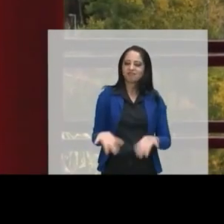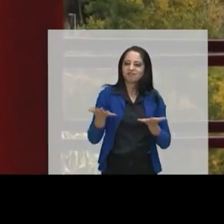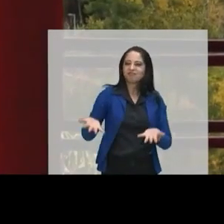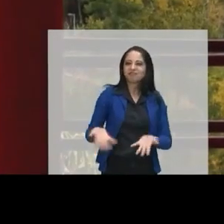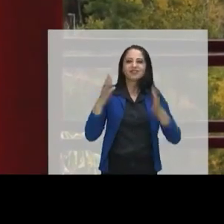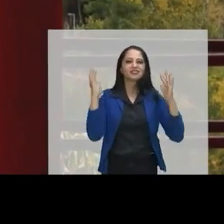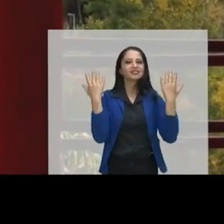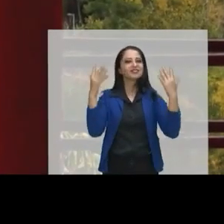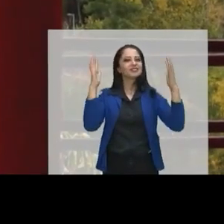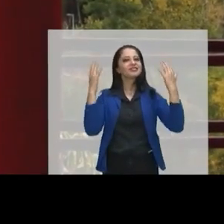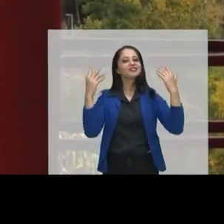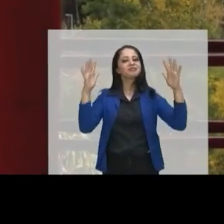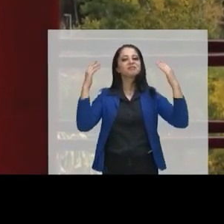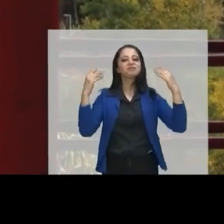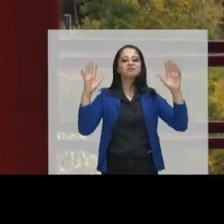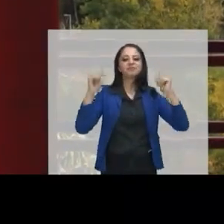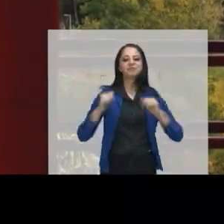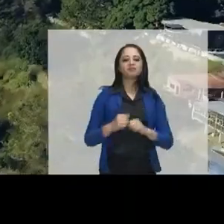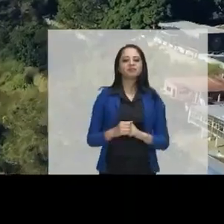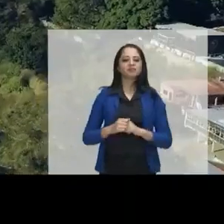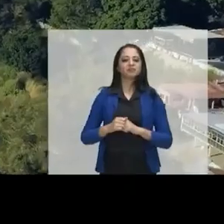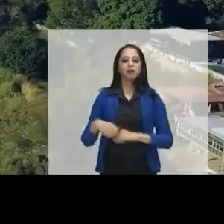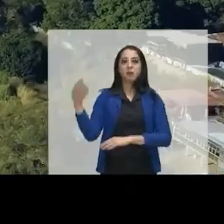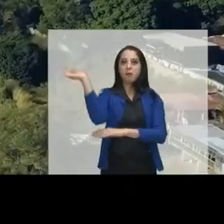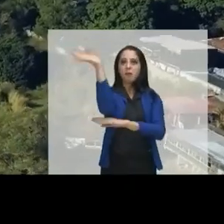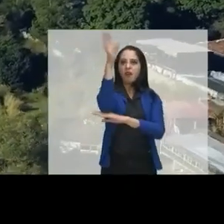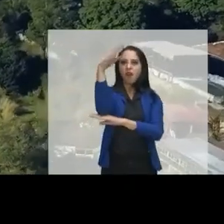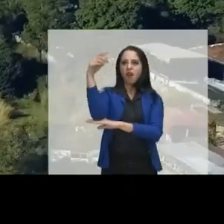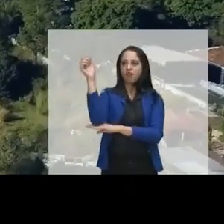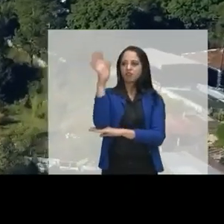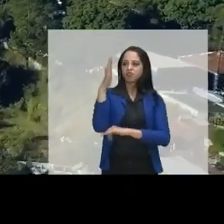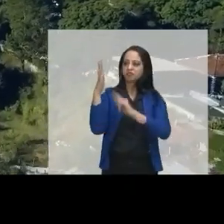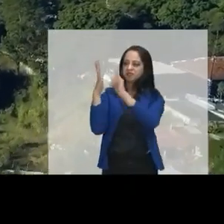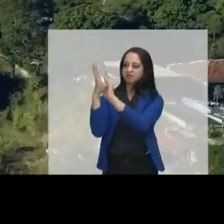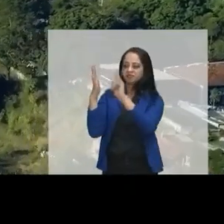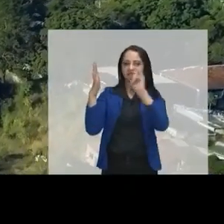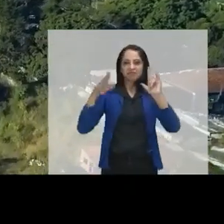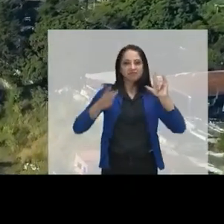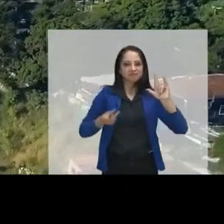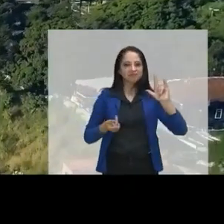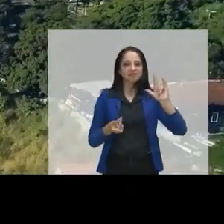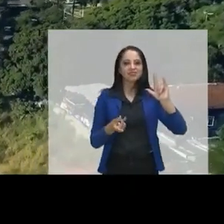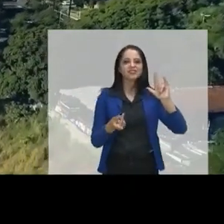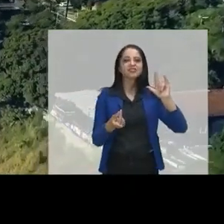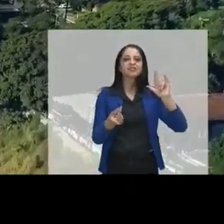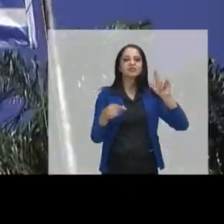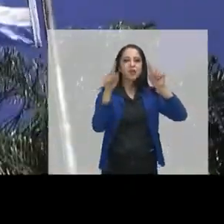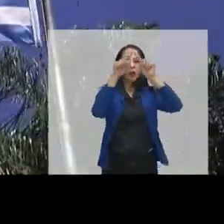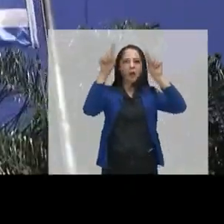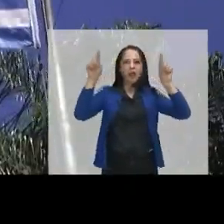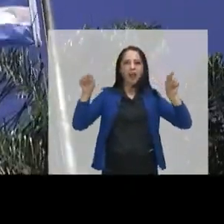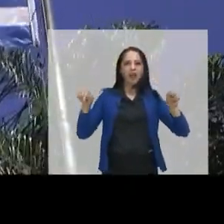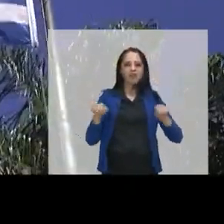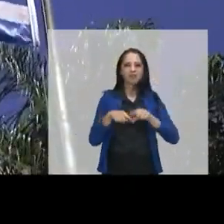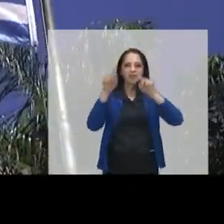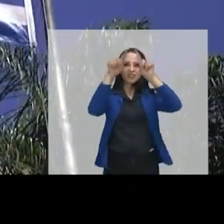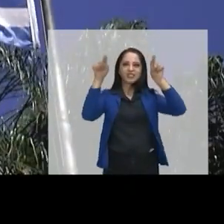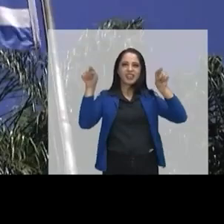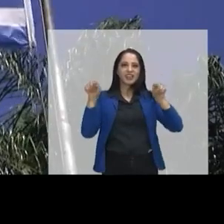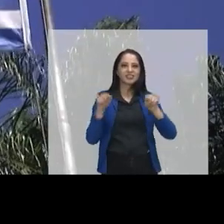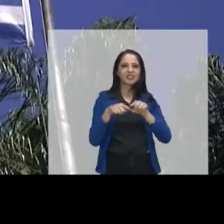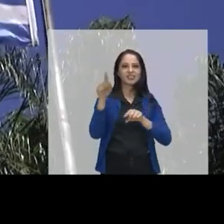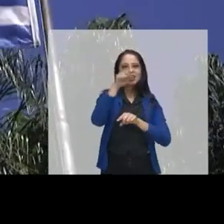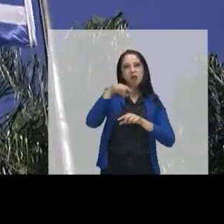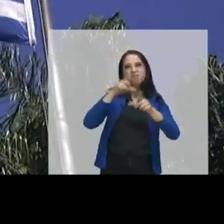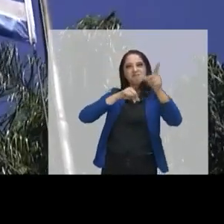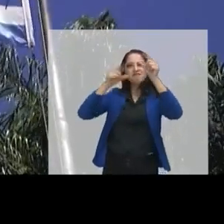toda TR salve sal Brasil que amor eterno seja símbolo o lá paro que os